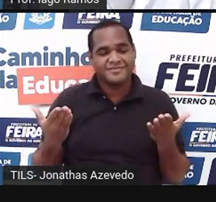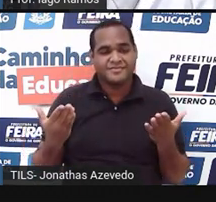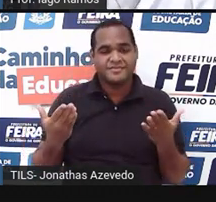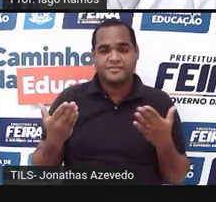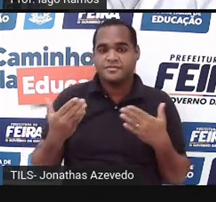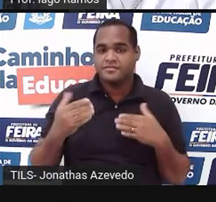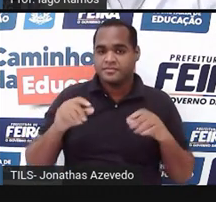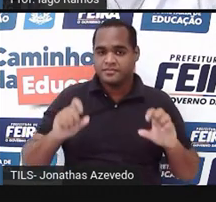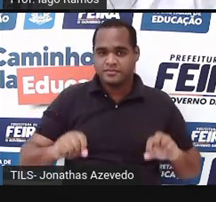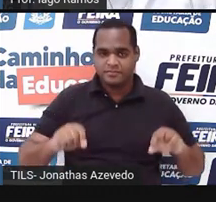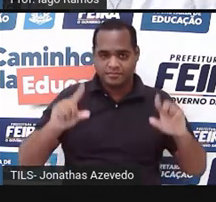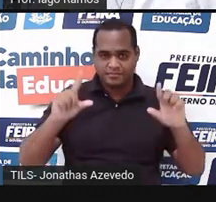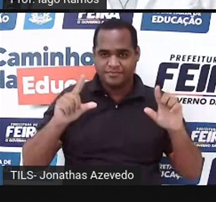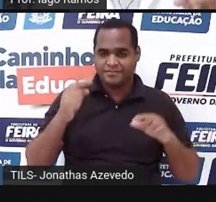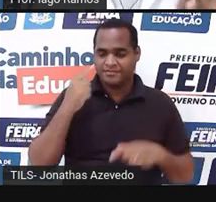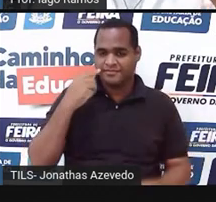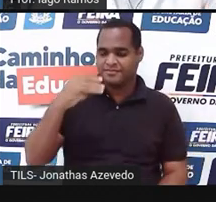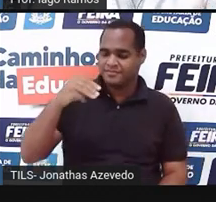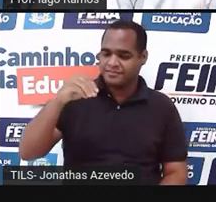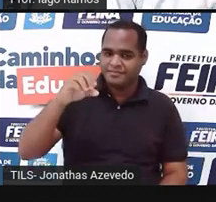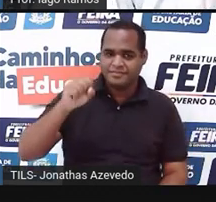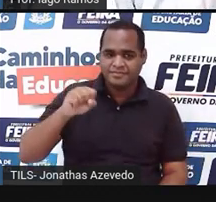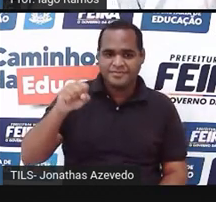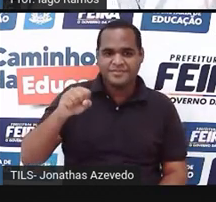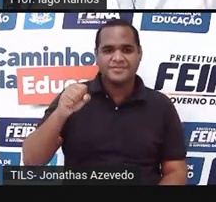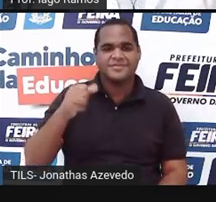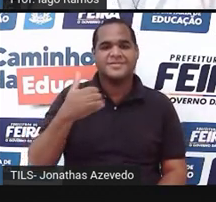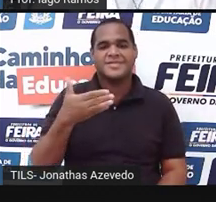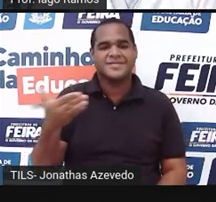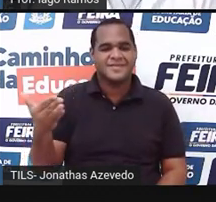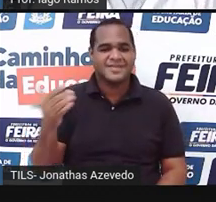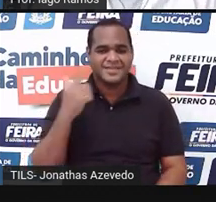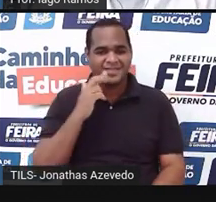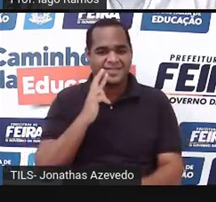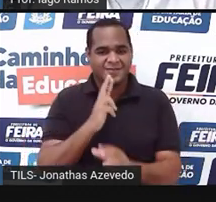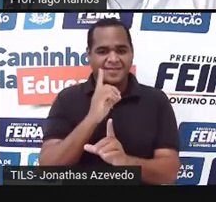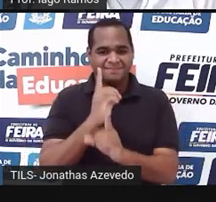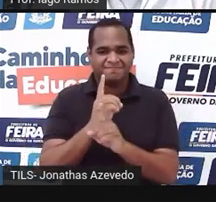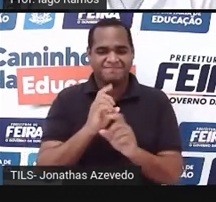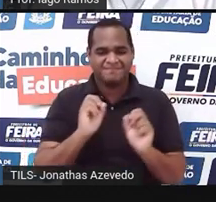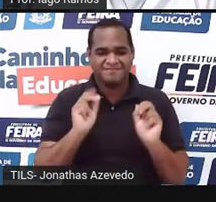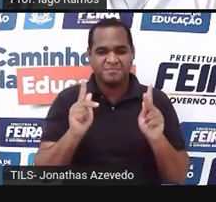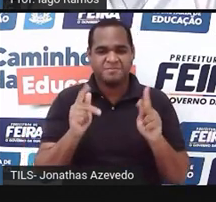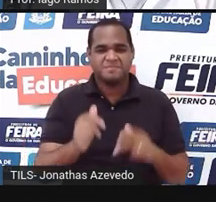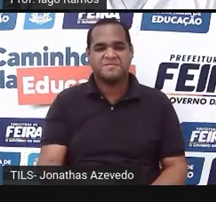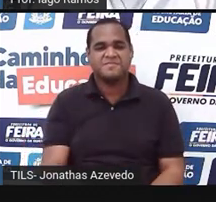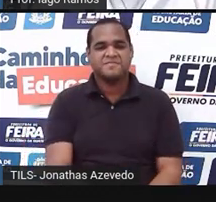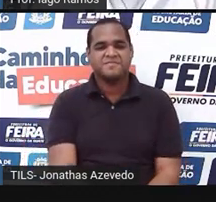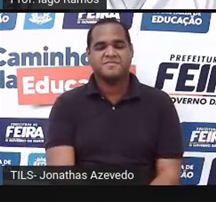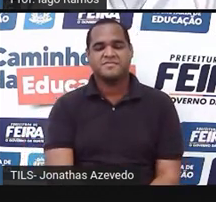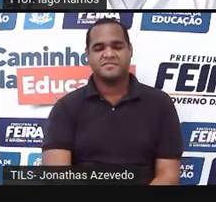próxima tela eu vou te dar 30 segundos para você encontrar sua resposta